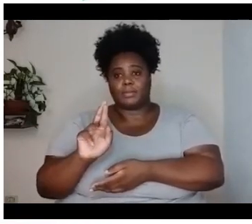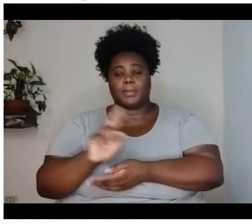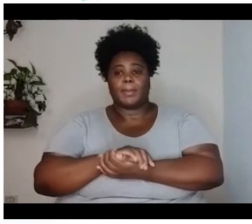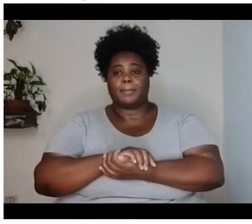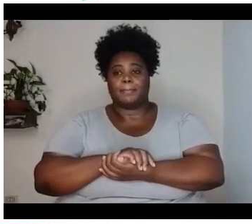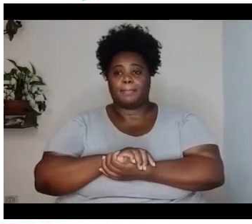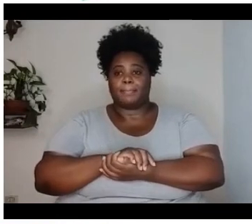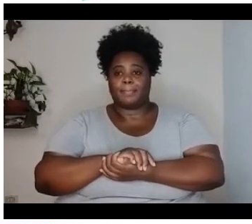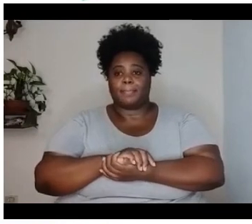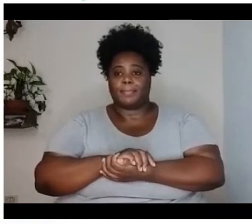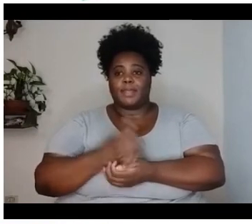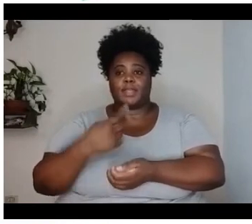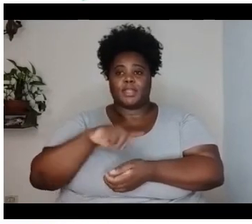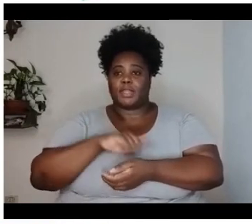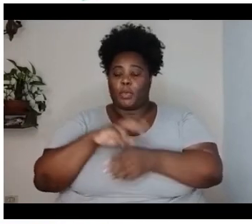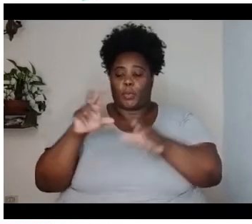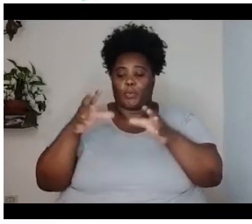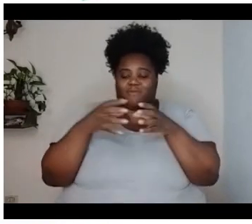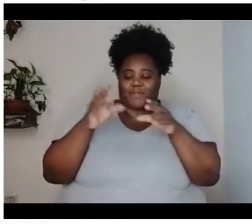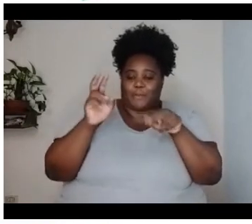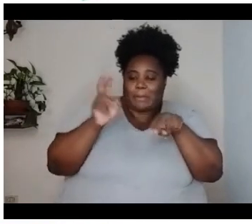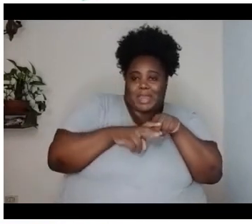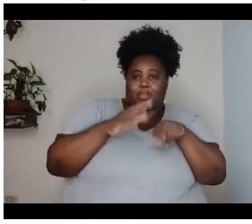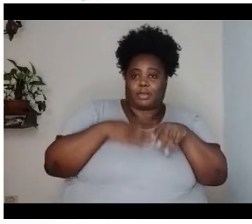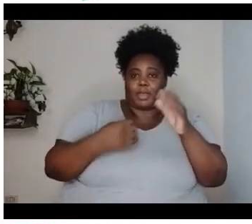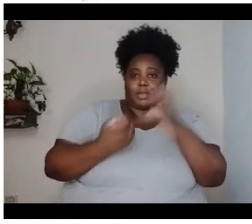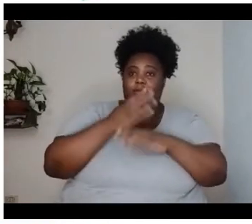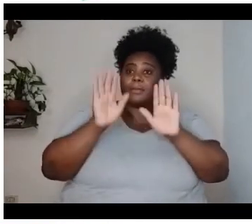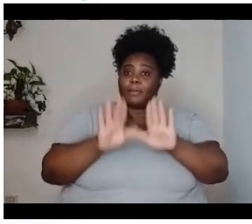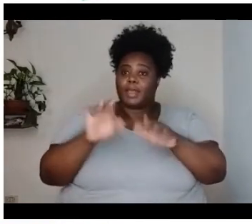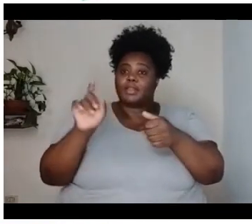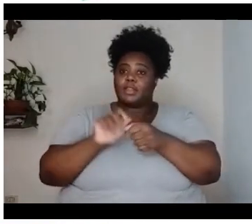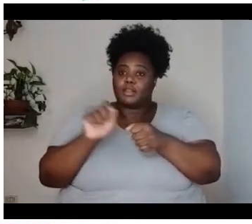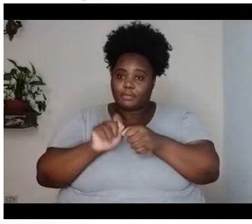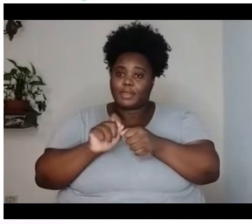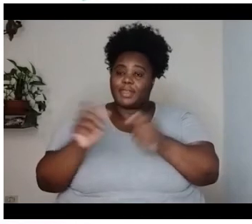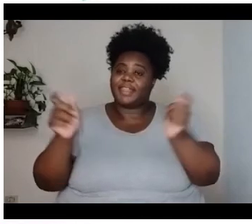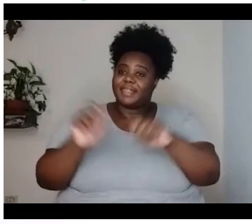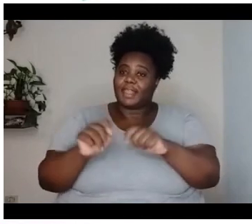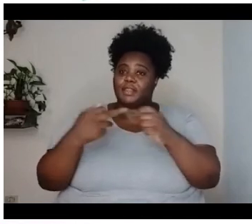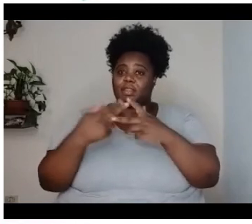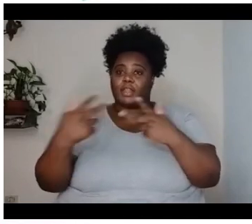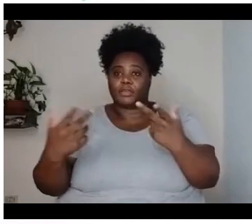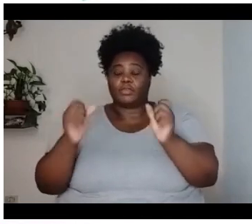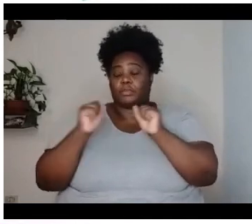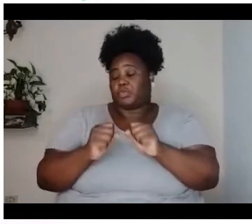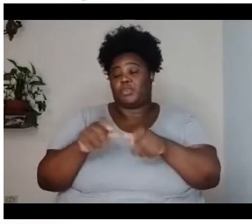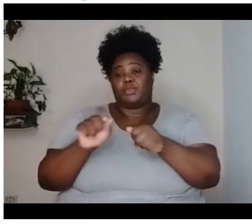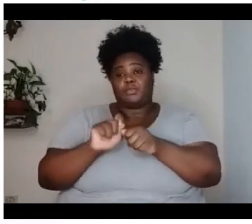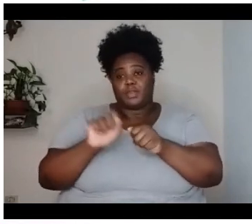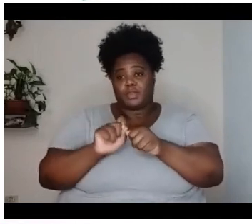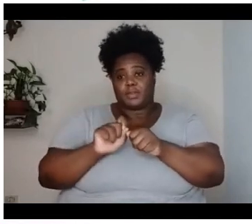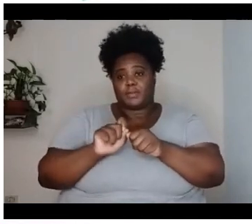não reprimi a minha criação, ela existiu, só que eu fiz dentro das possibilidades que eu podia, sem